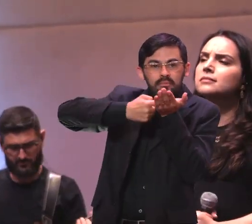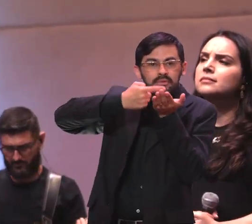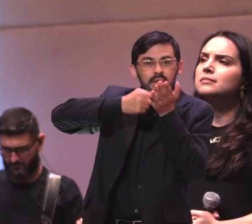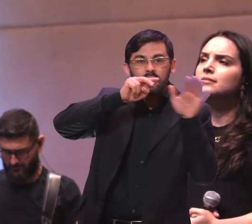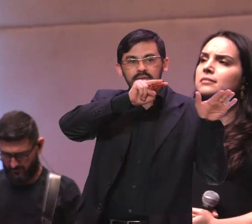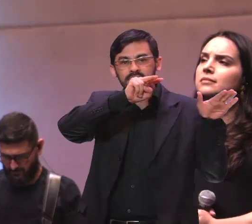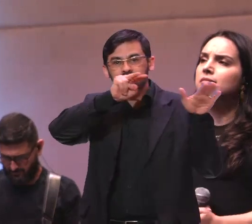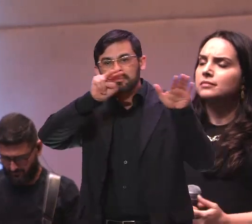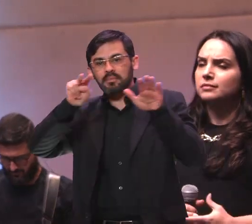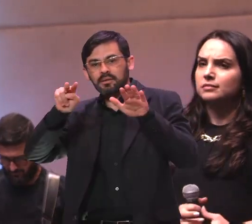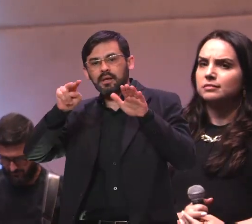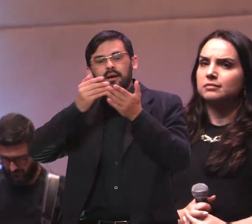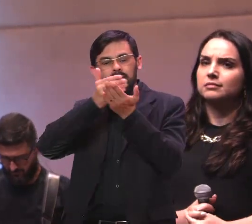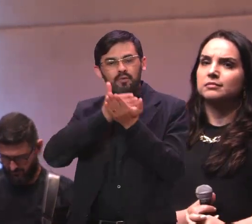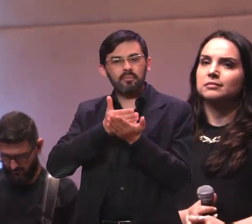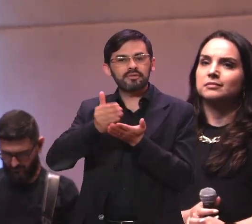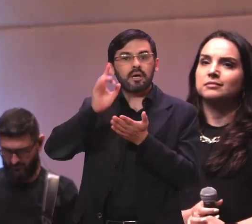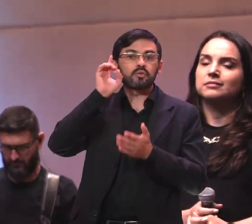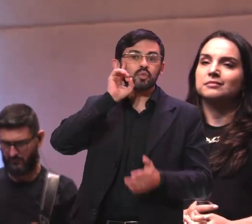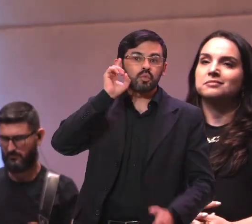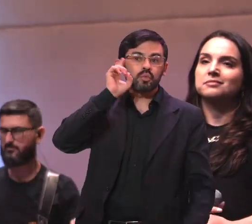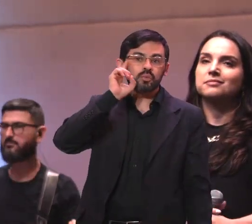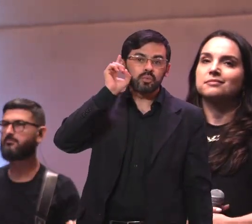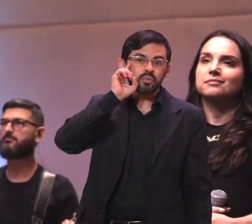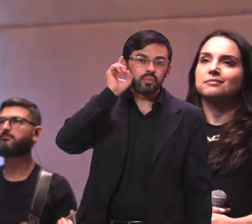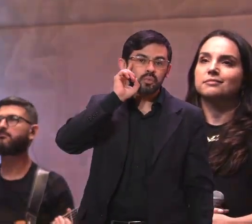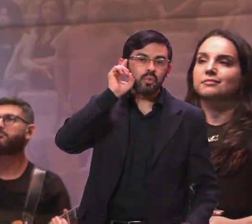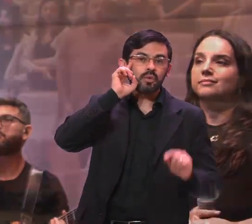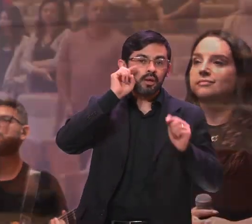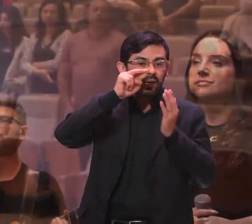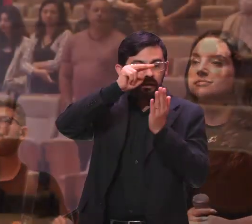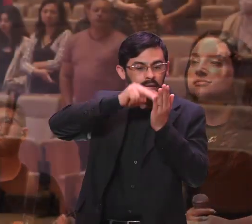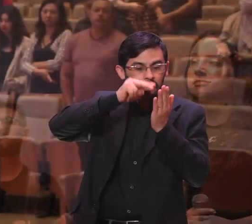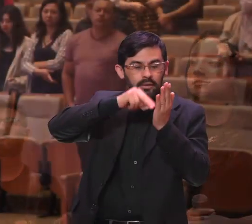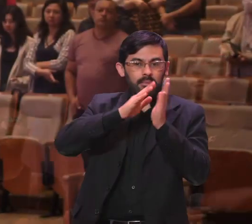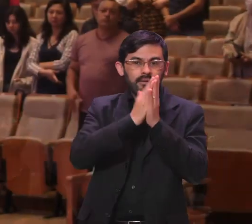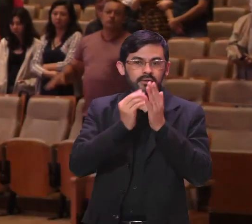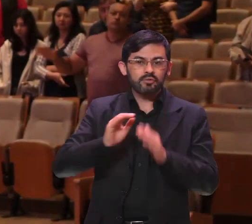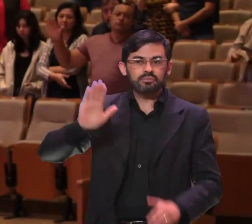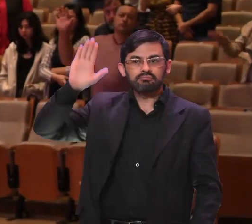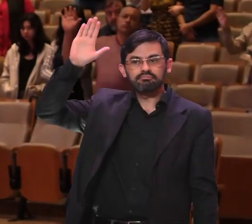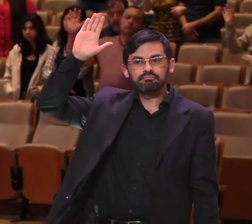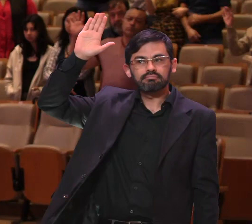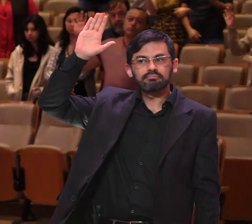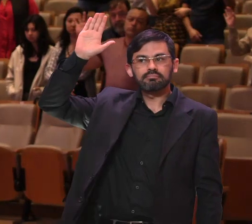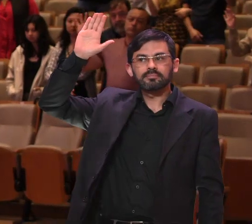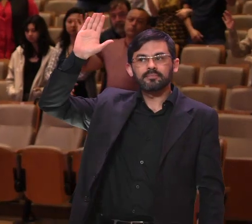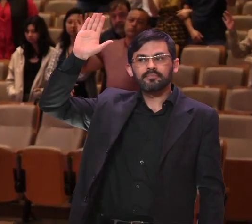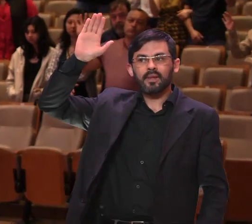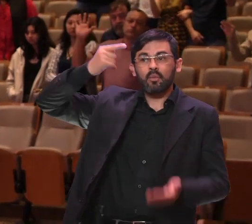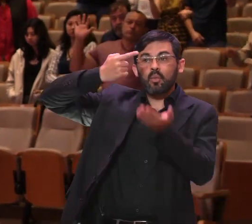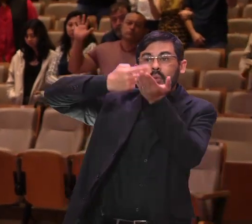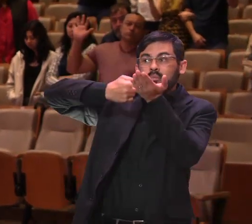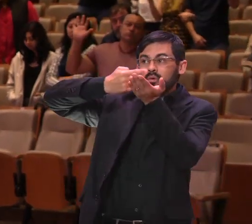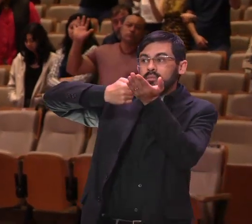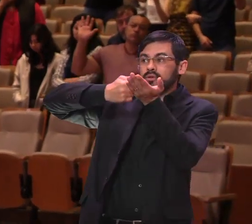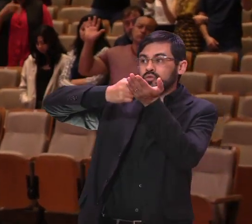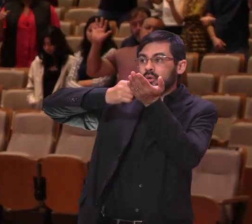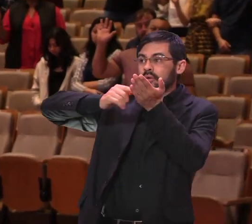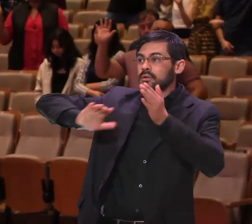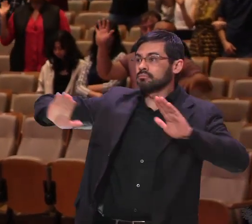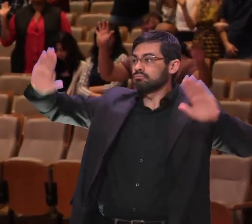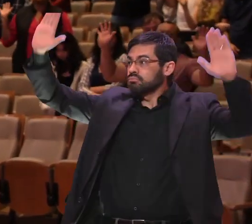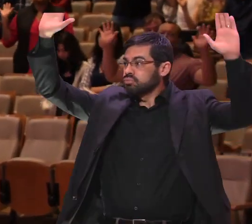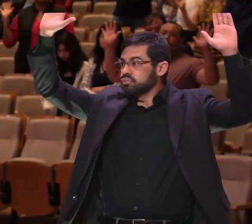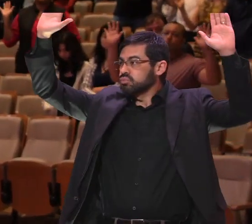essa semana começar todos os dias lendo a palavra de Deus? Levante as mãos. Olha, levanta as duas, que